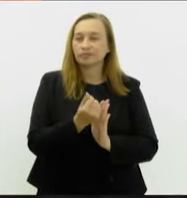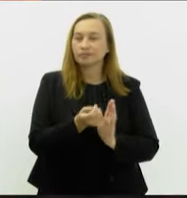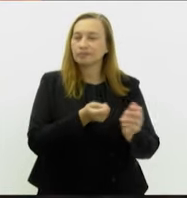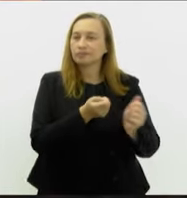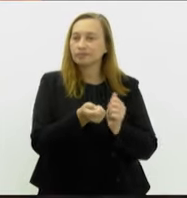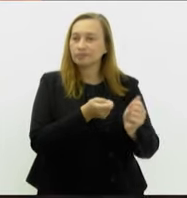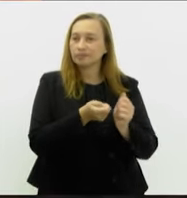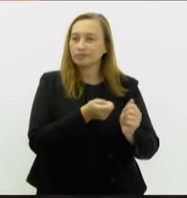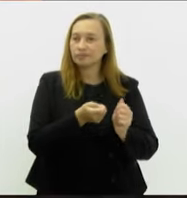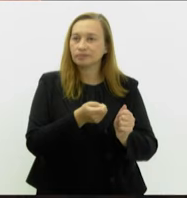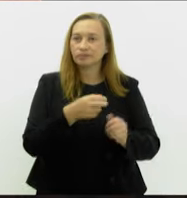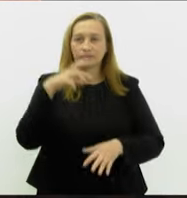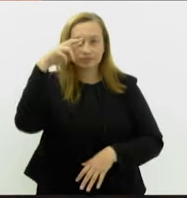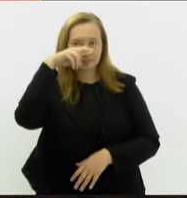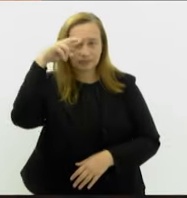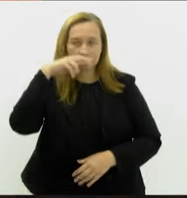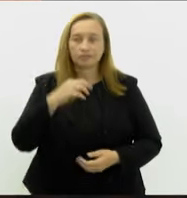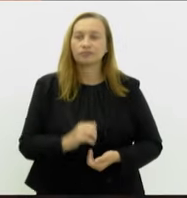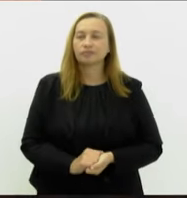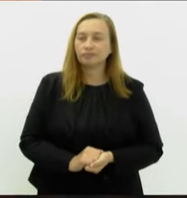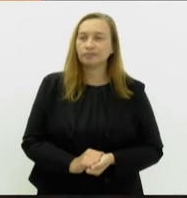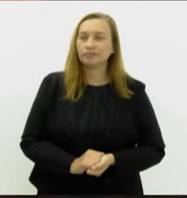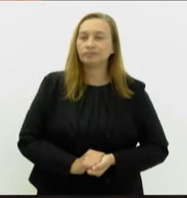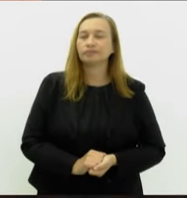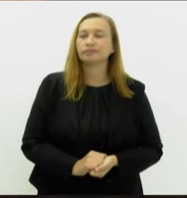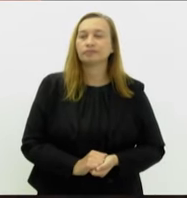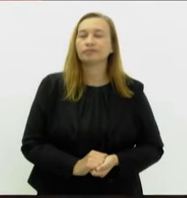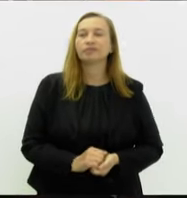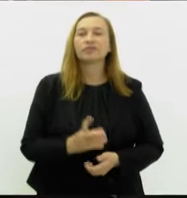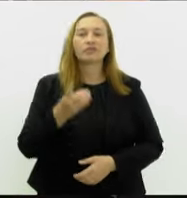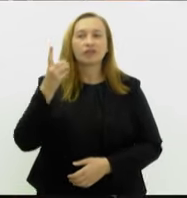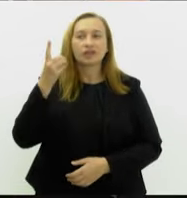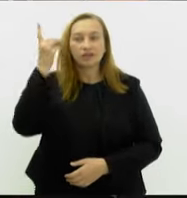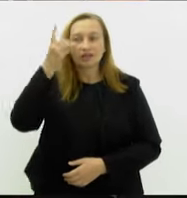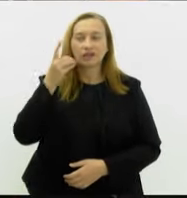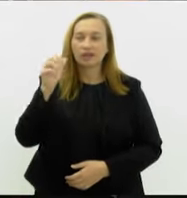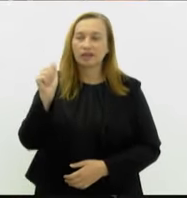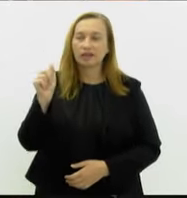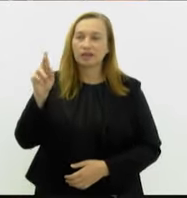Finanças, Fiscalização Financeira e Controle, deputado André Correia.